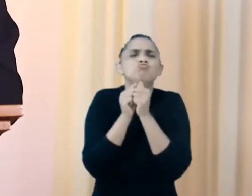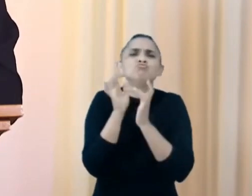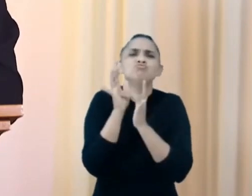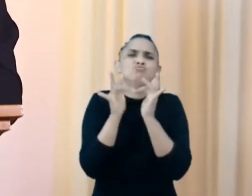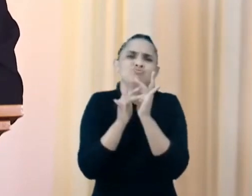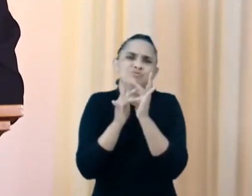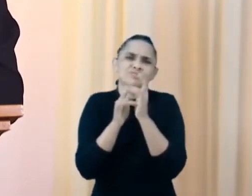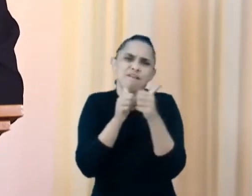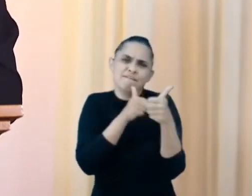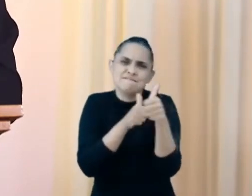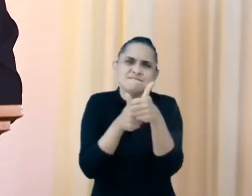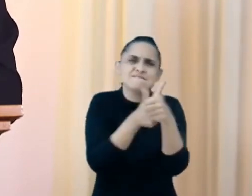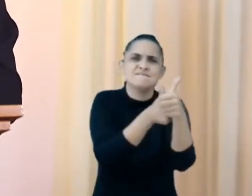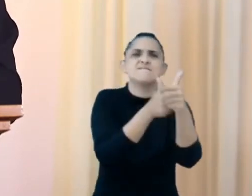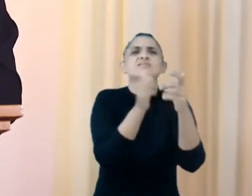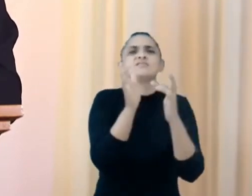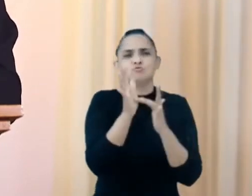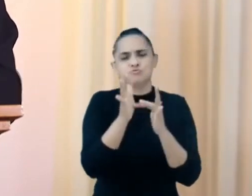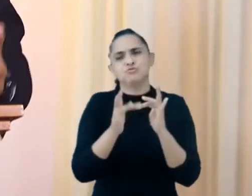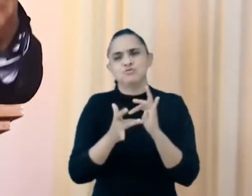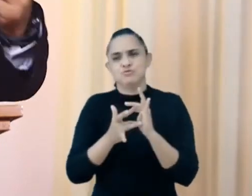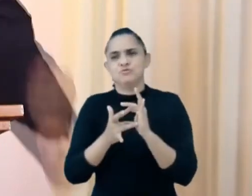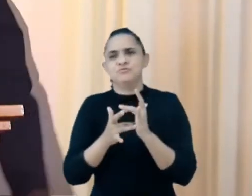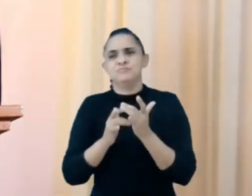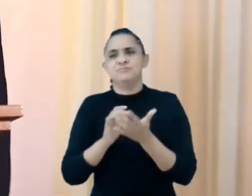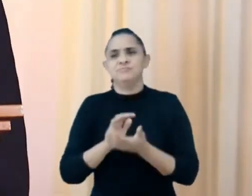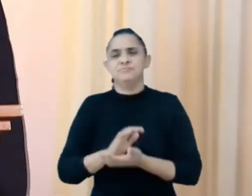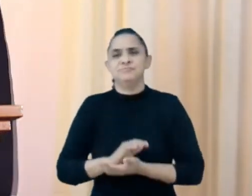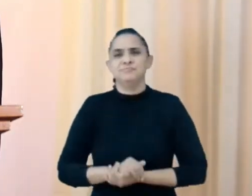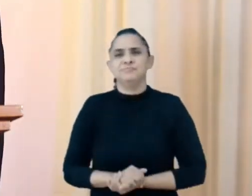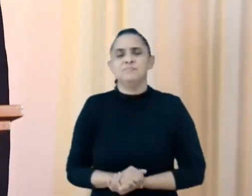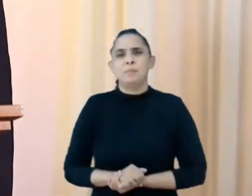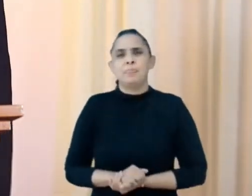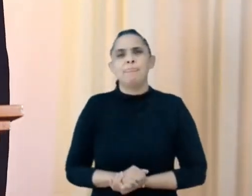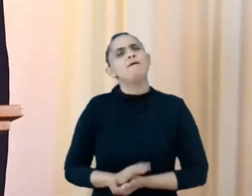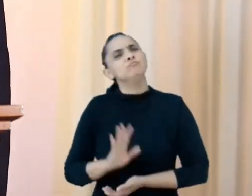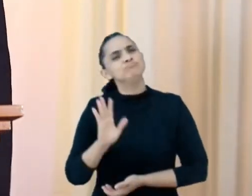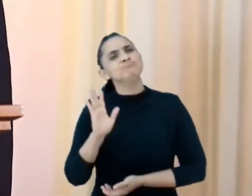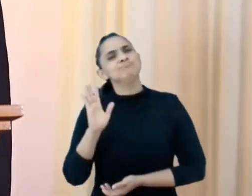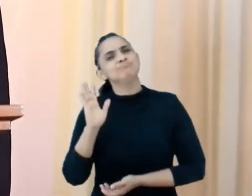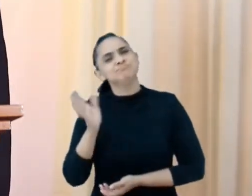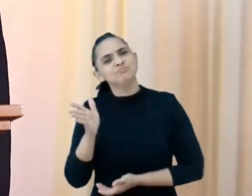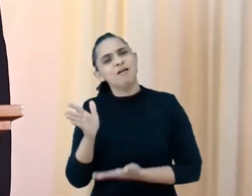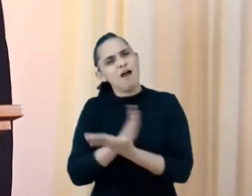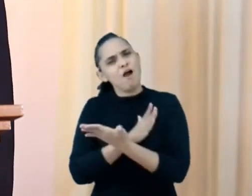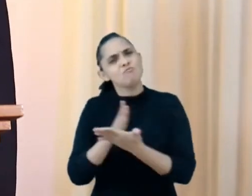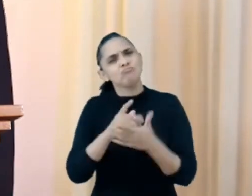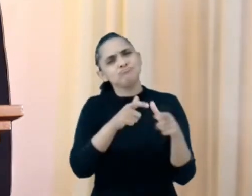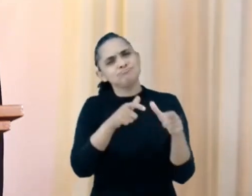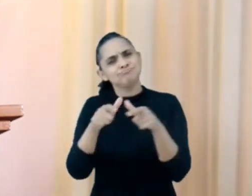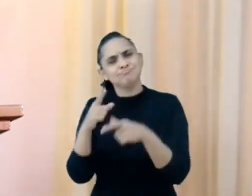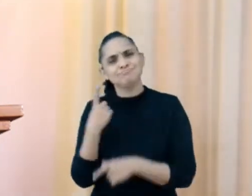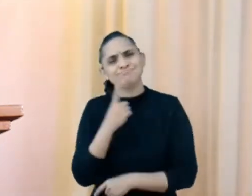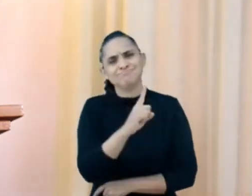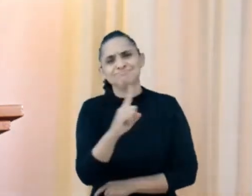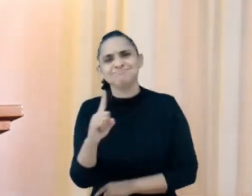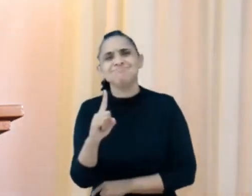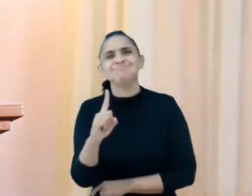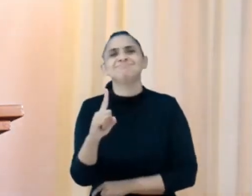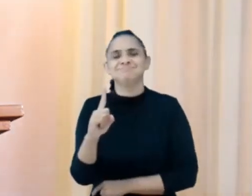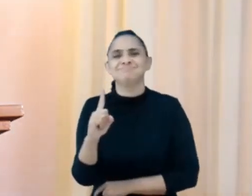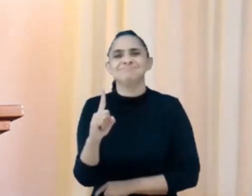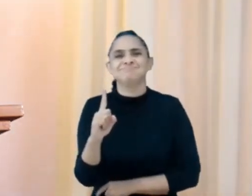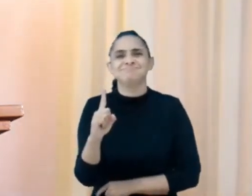estar ao lado de Cristo. Eu já contei algumas vezes em alguns lugares, em seminários,